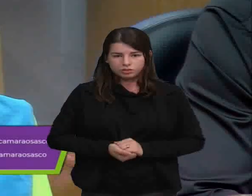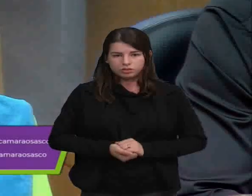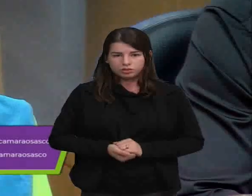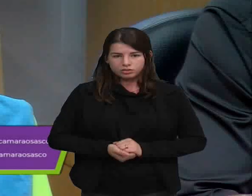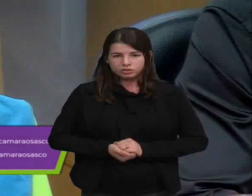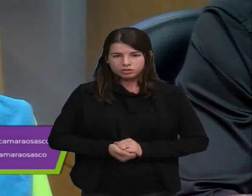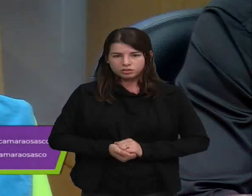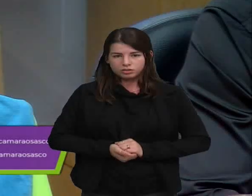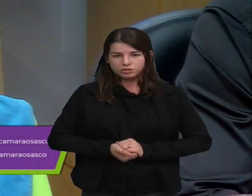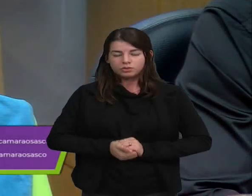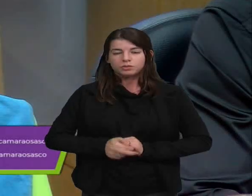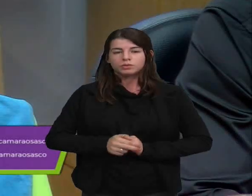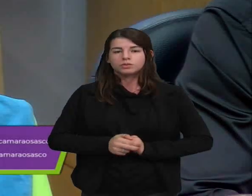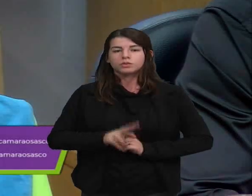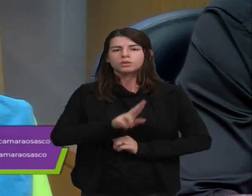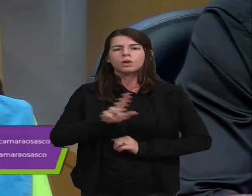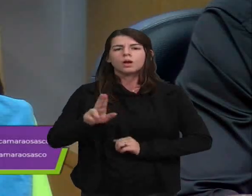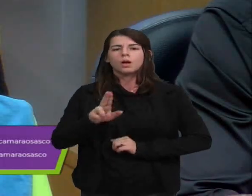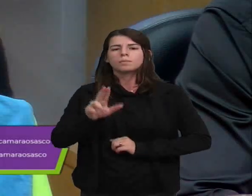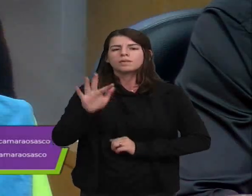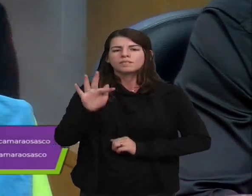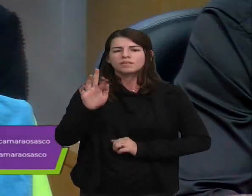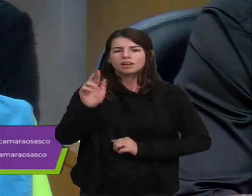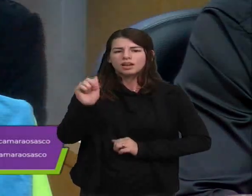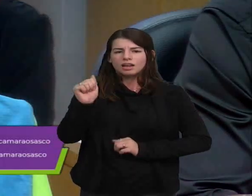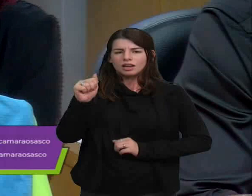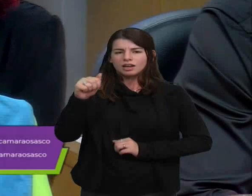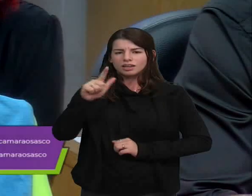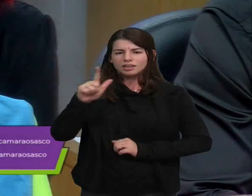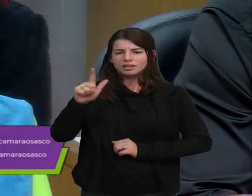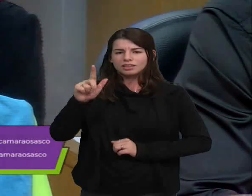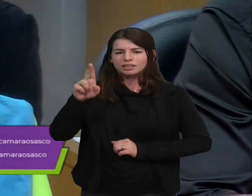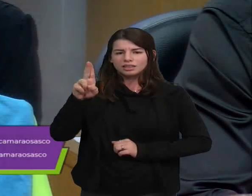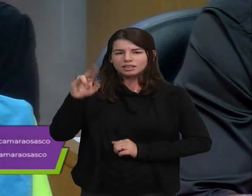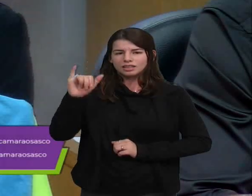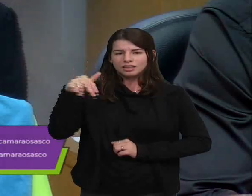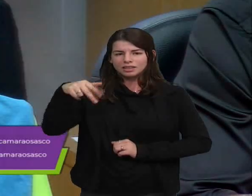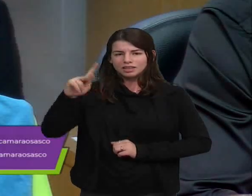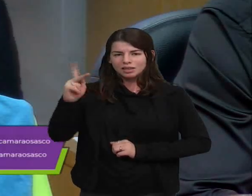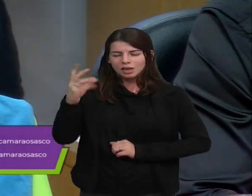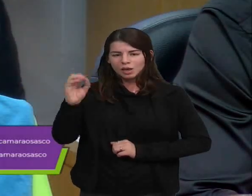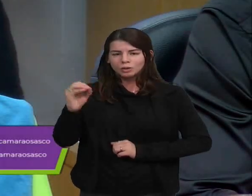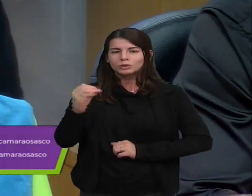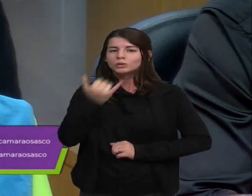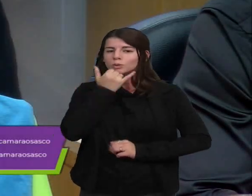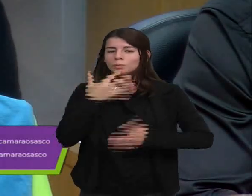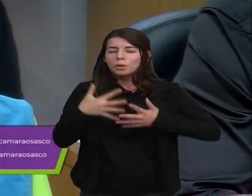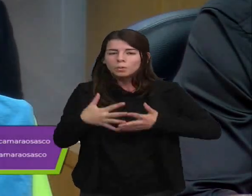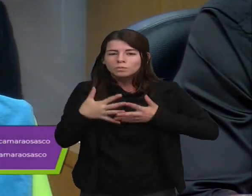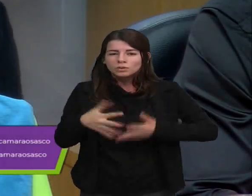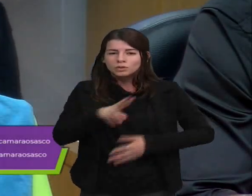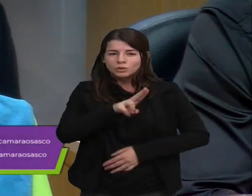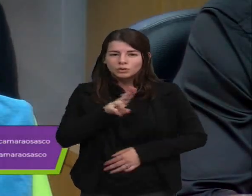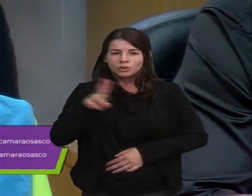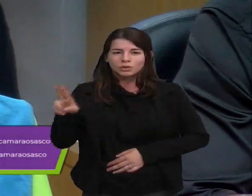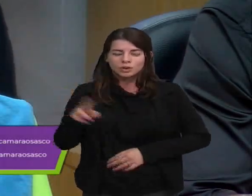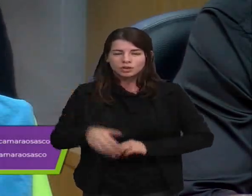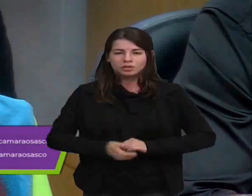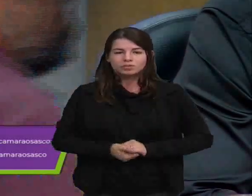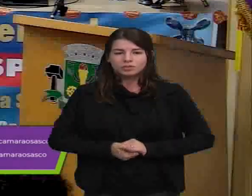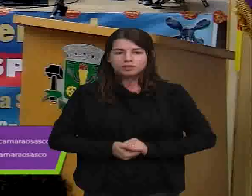Faguinho, perdão, porque quero ler rápido de outro jeito e acabar fazendo tudo errado. Faguinho,